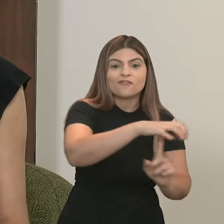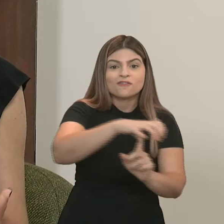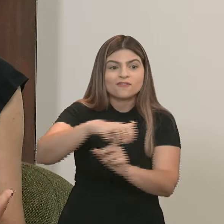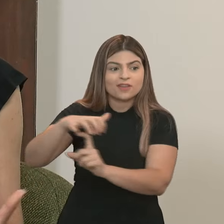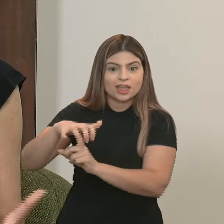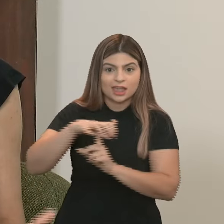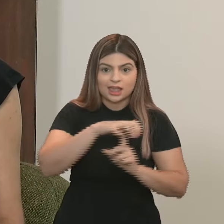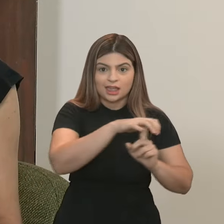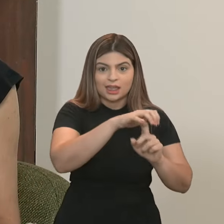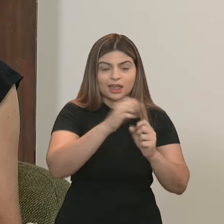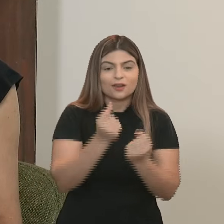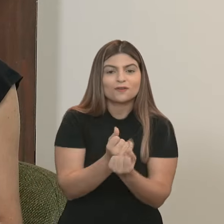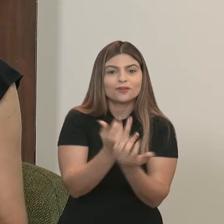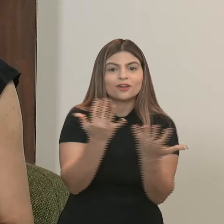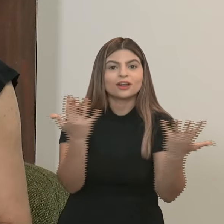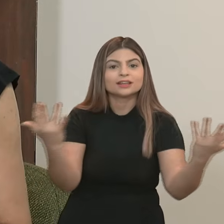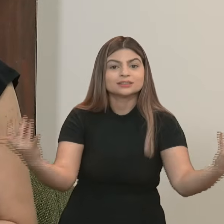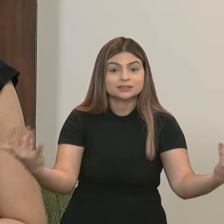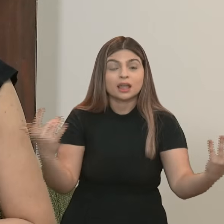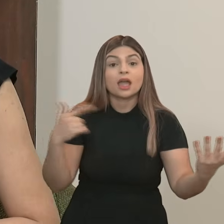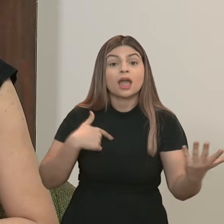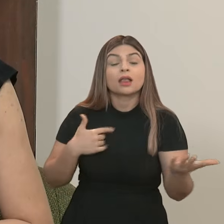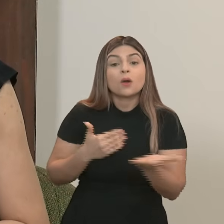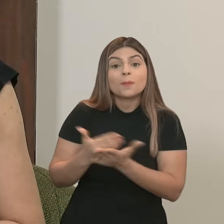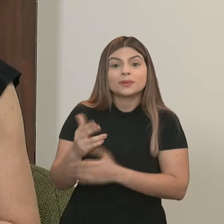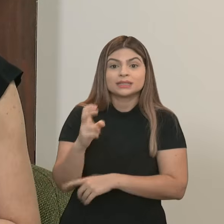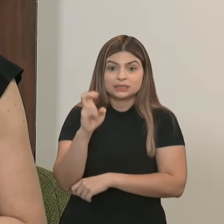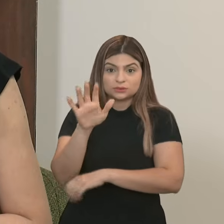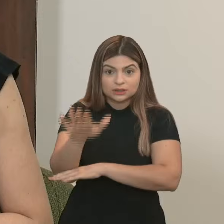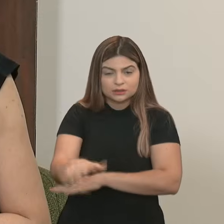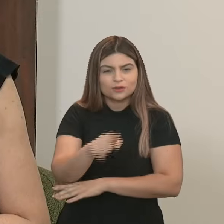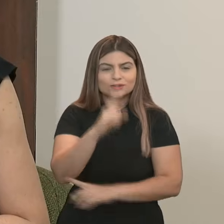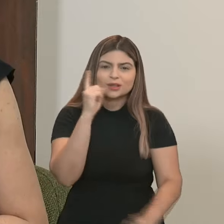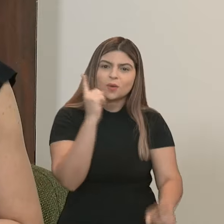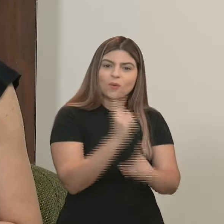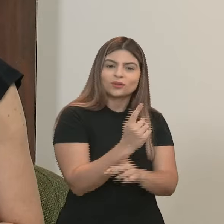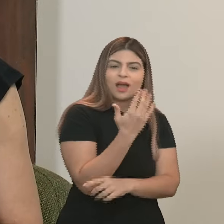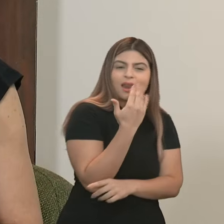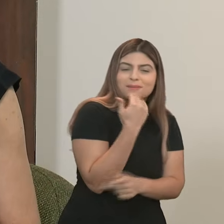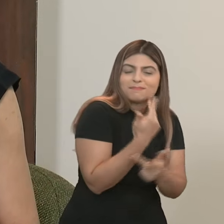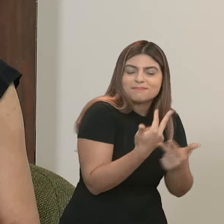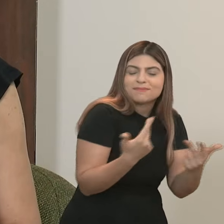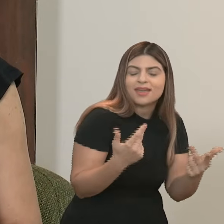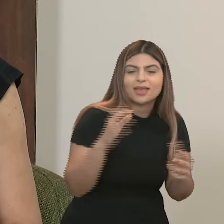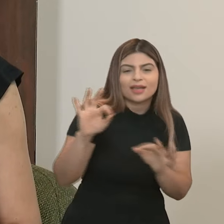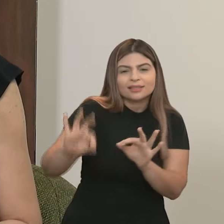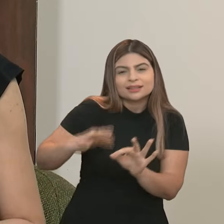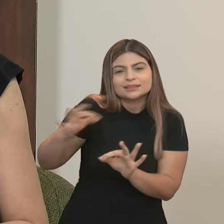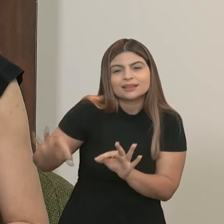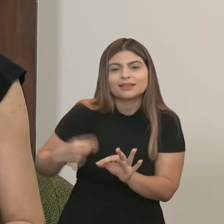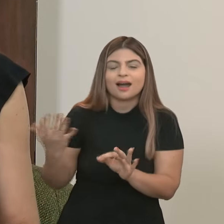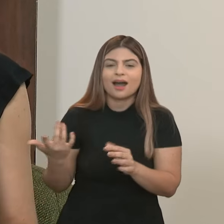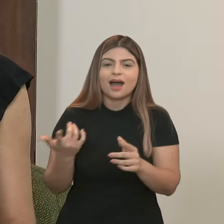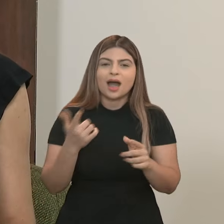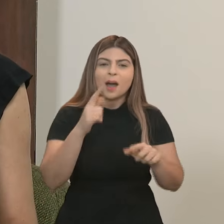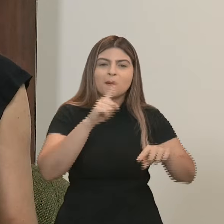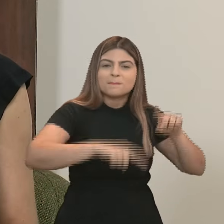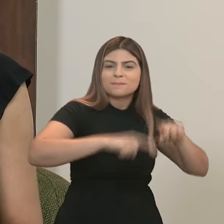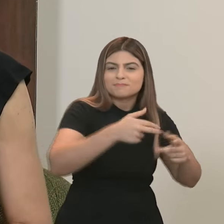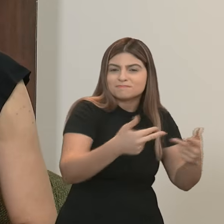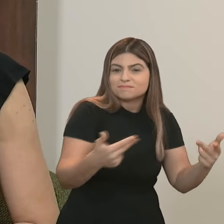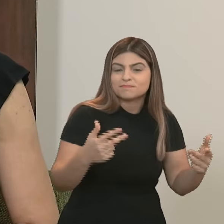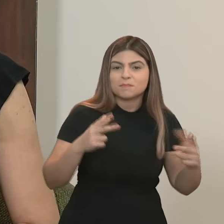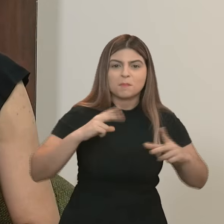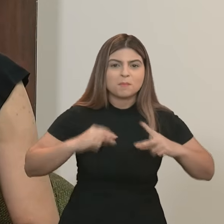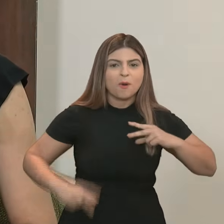Ela segue até às 5 da tarde. E por lá você encontra culinária caseira, artesanato, papelaria, moda e muito mais.